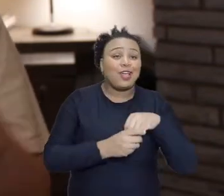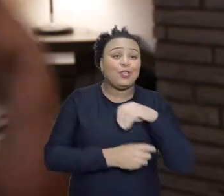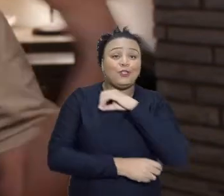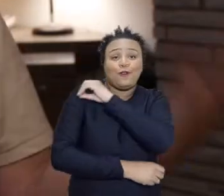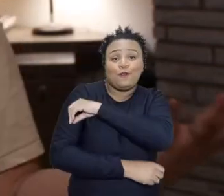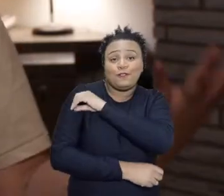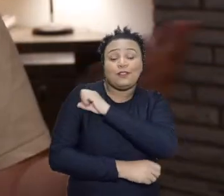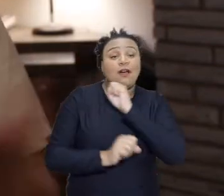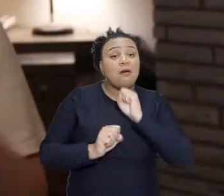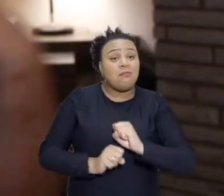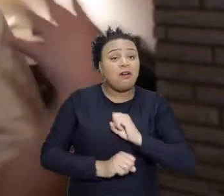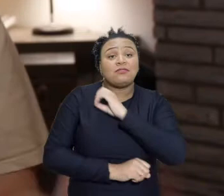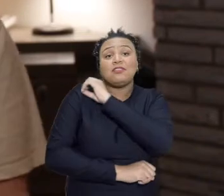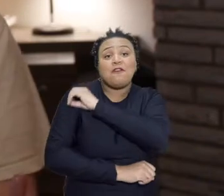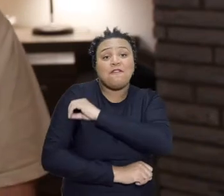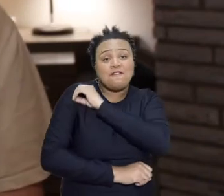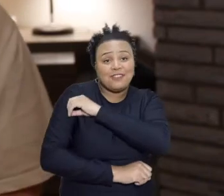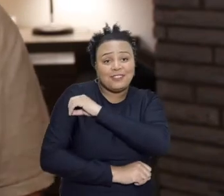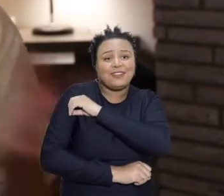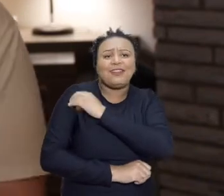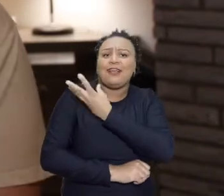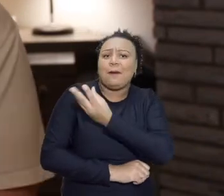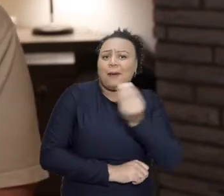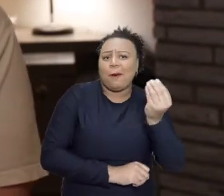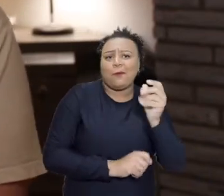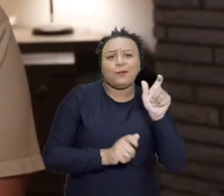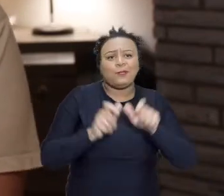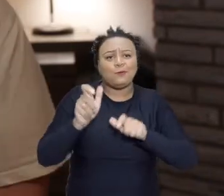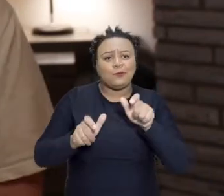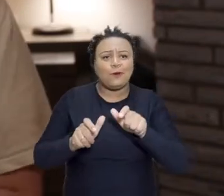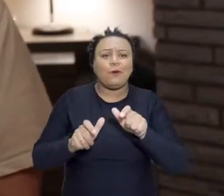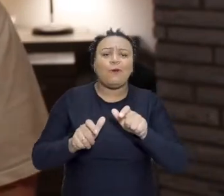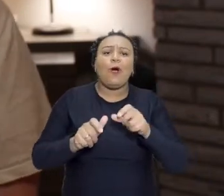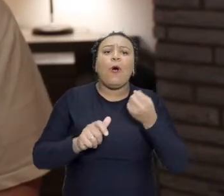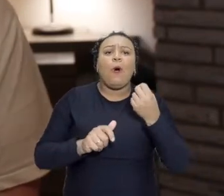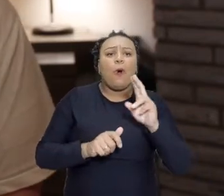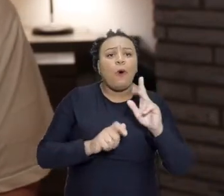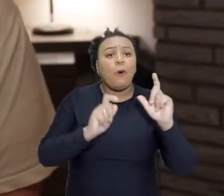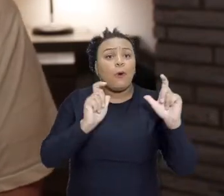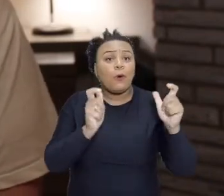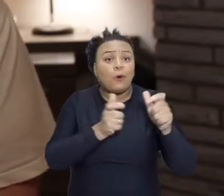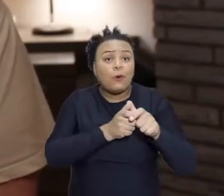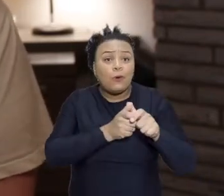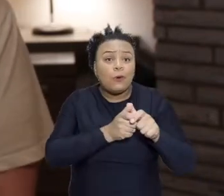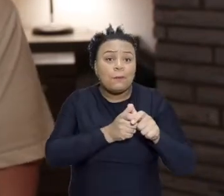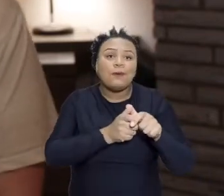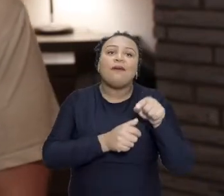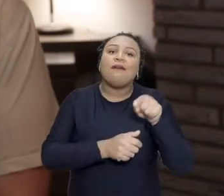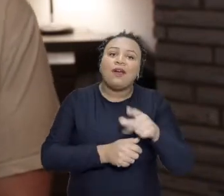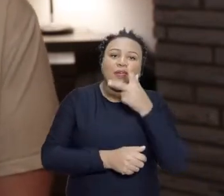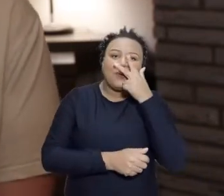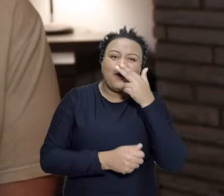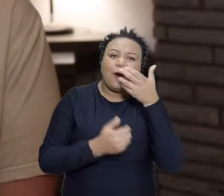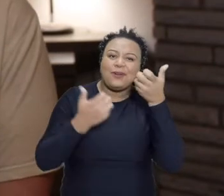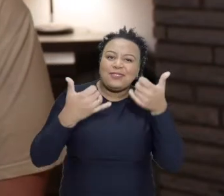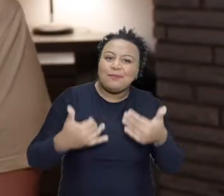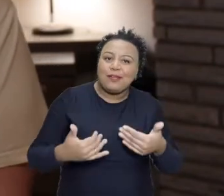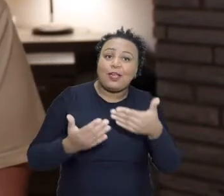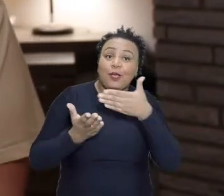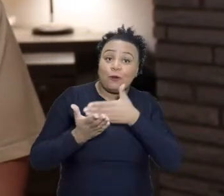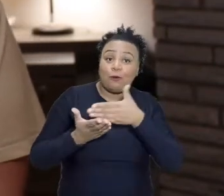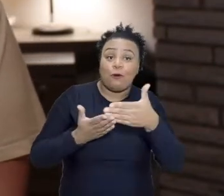uma oficina para muitas pessoas ou para um grupo menor. Porque como eu disse para vocês no início desse vídeo,